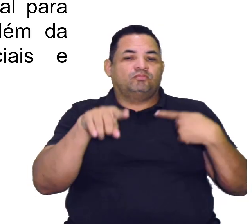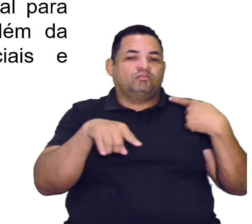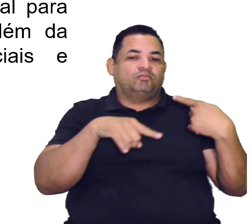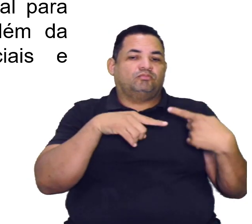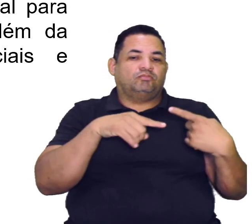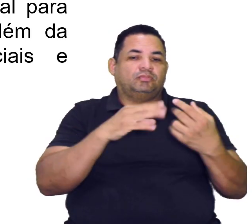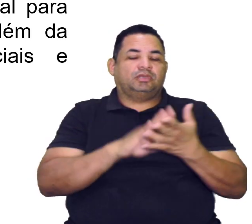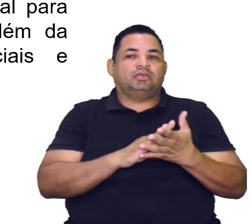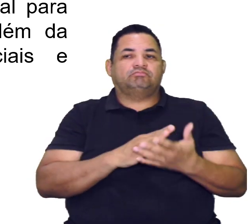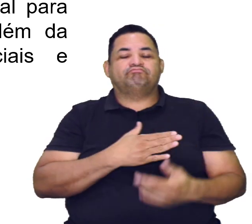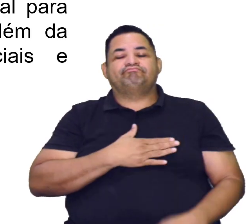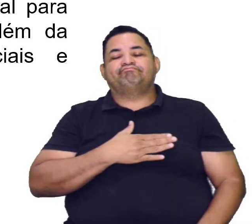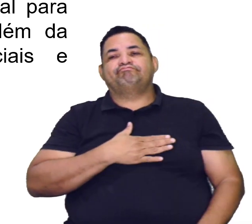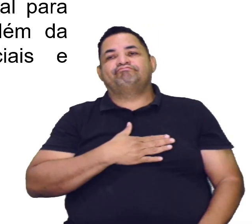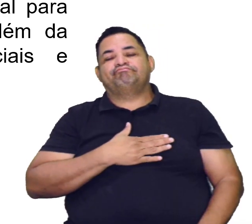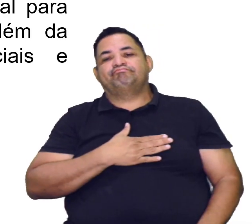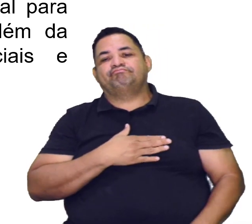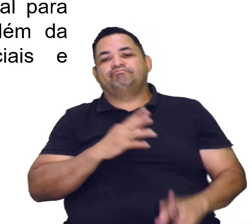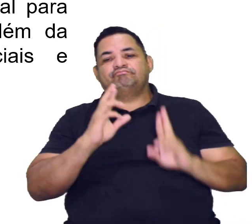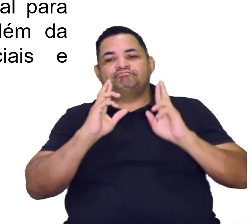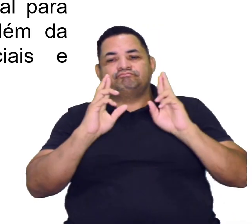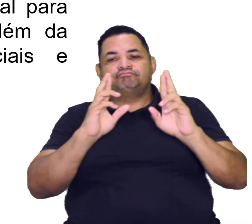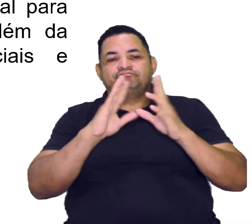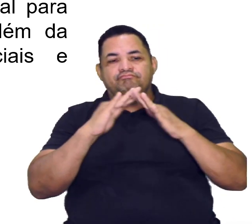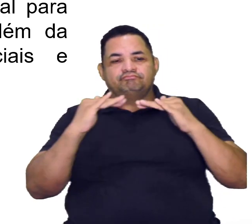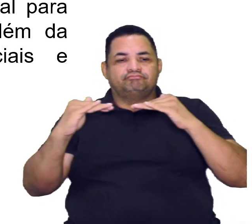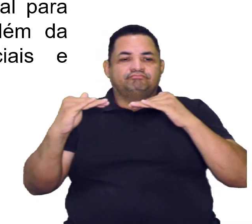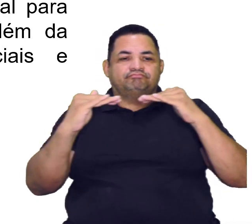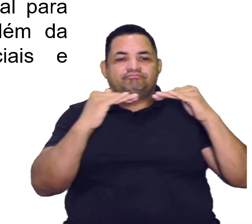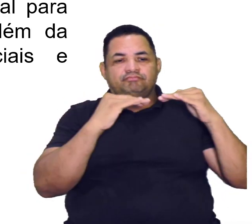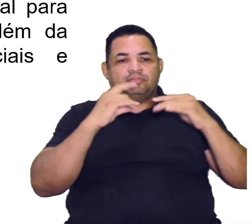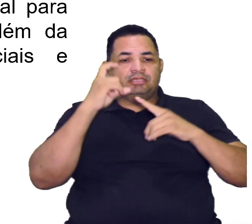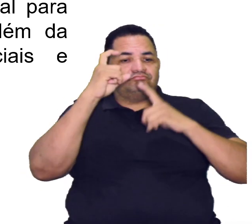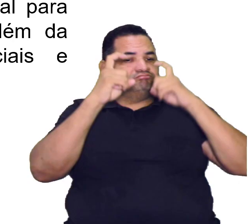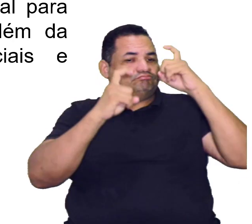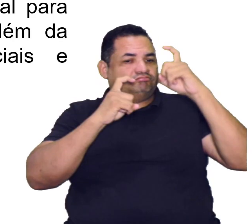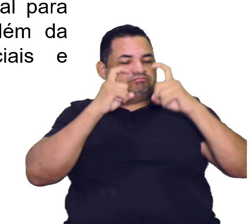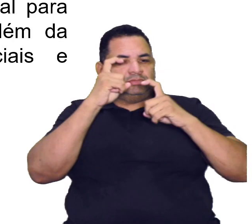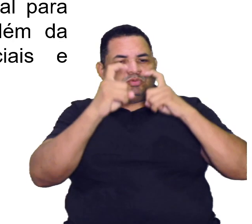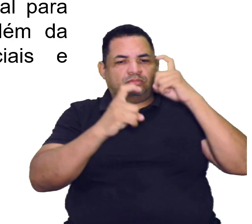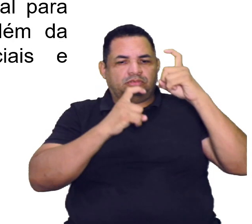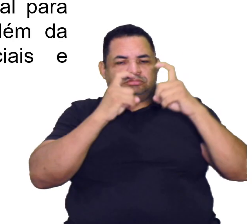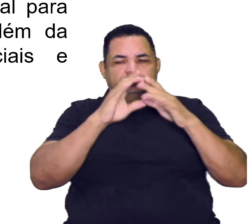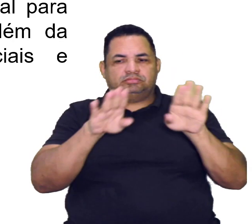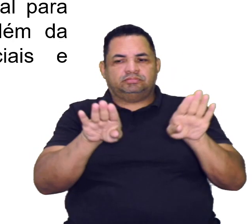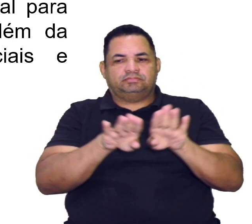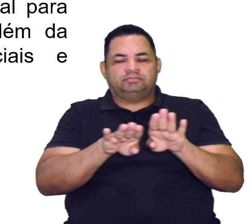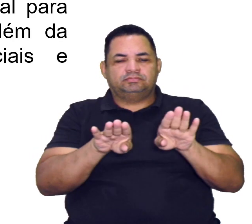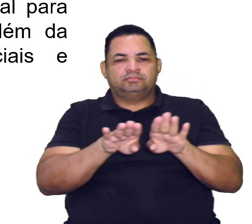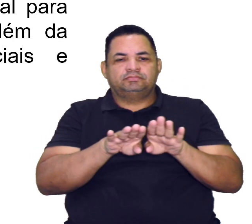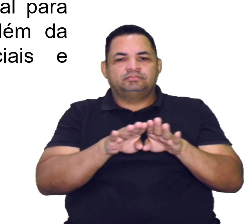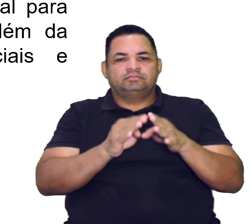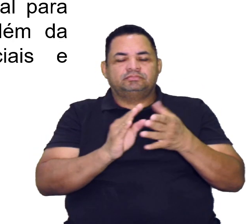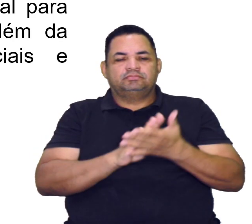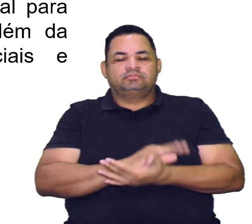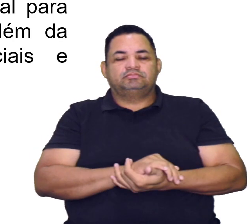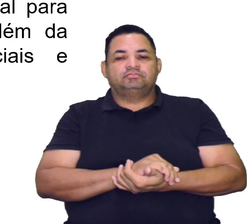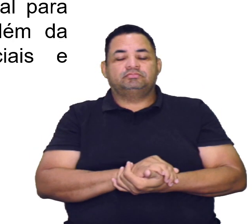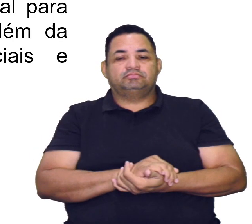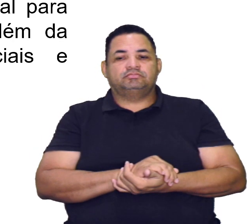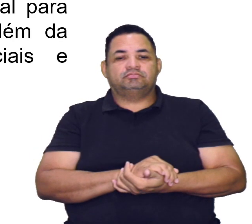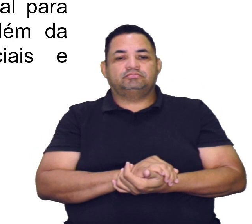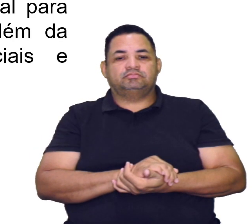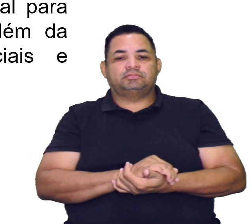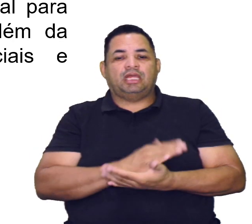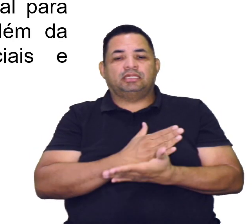as minhas expectativas, os padrões e as preocupações que eu tenho. Dentro disso